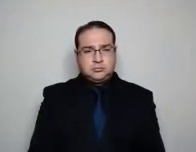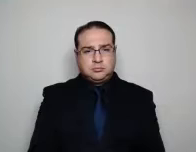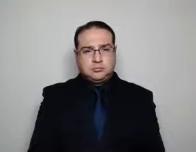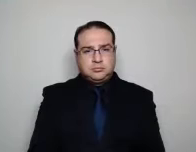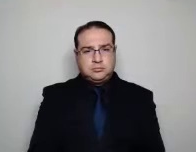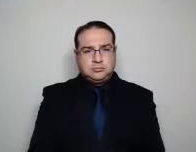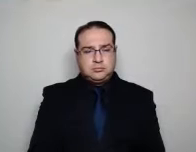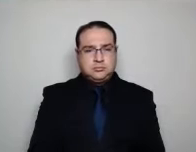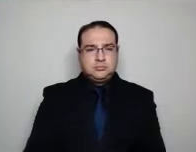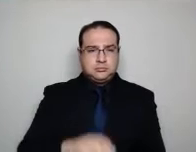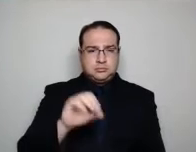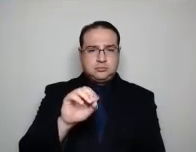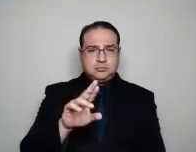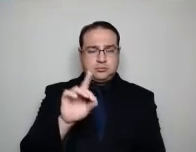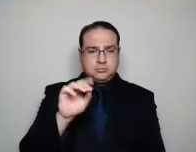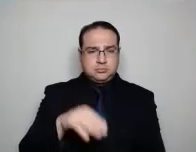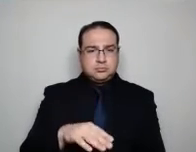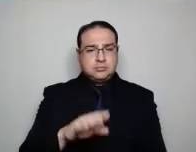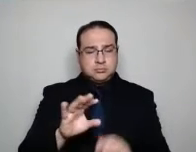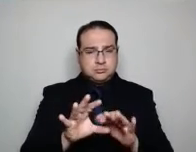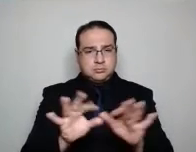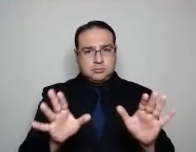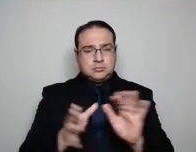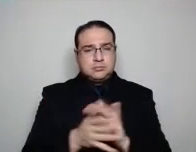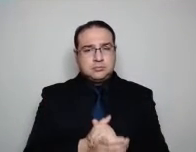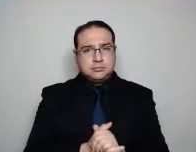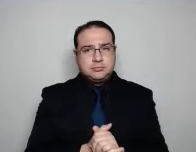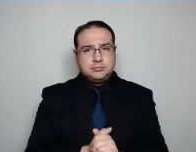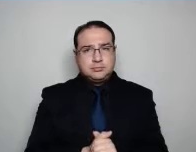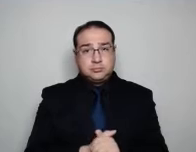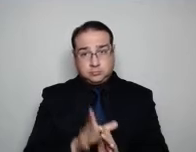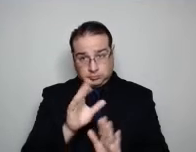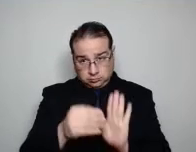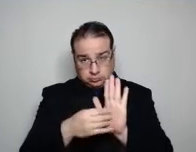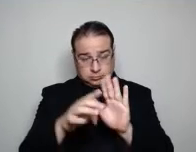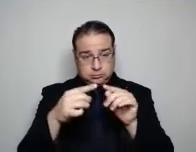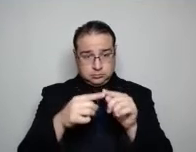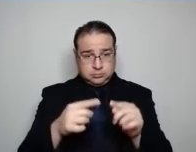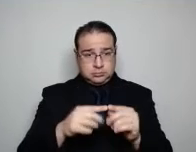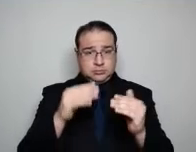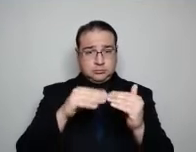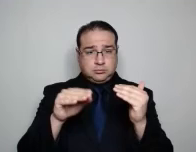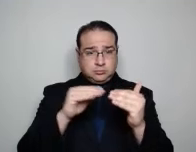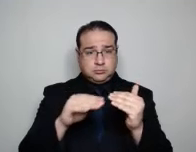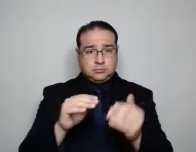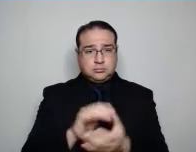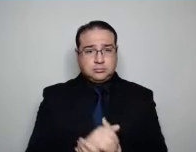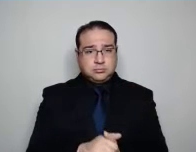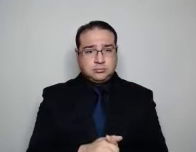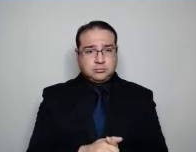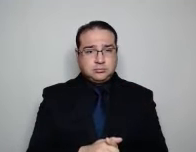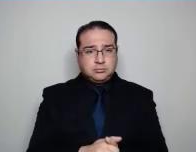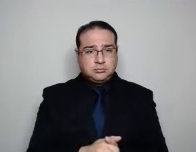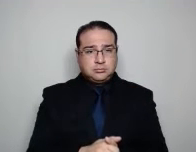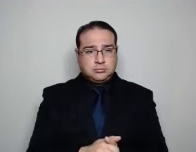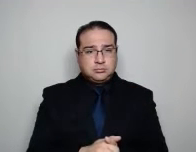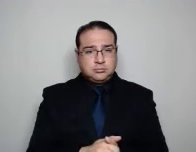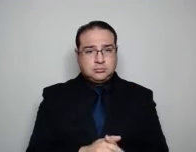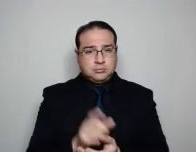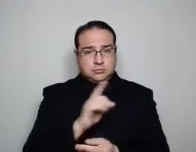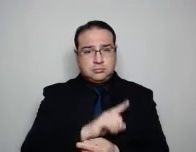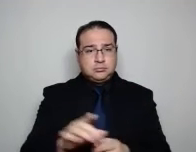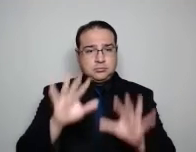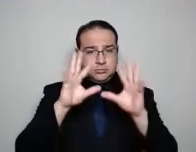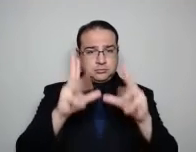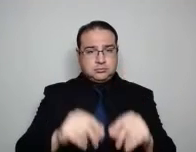Pela ordem. Apenas para indicar que a minha divergência não é no todo, é